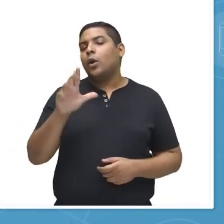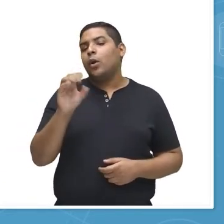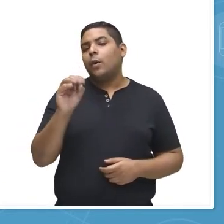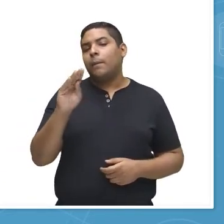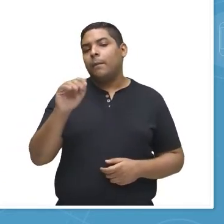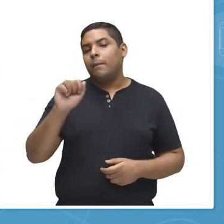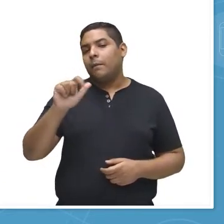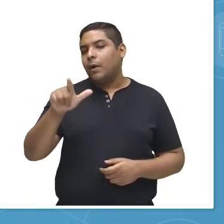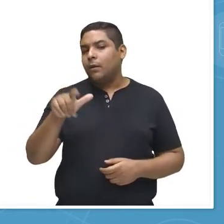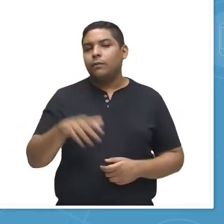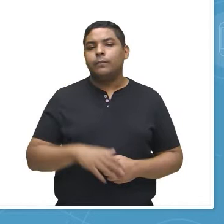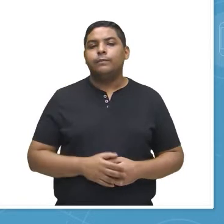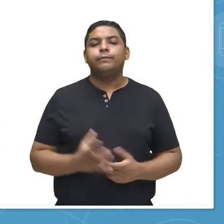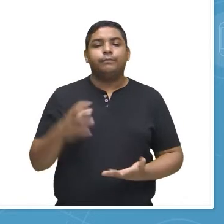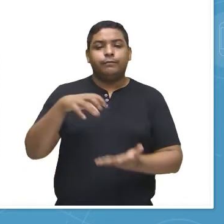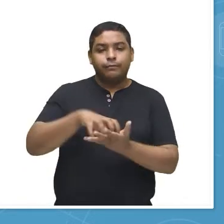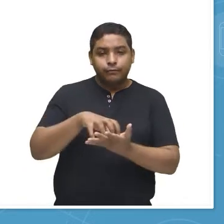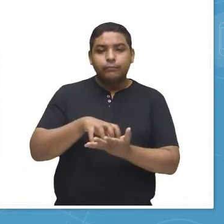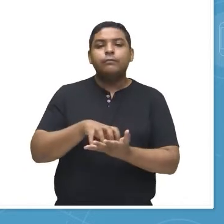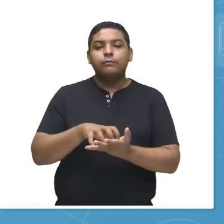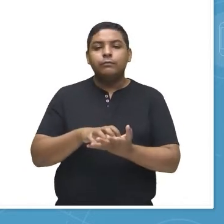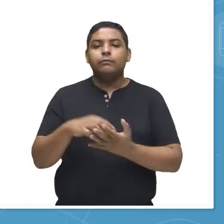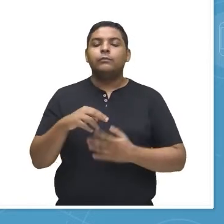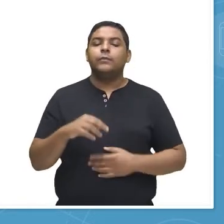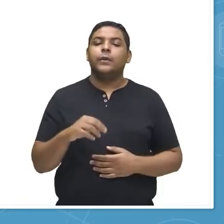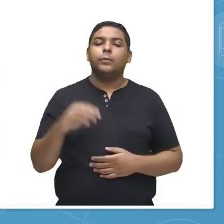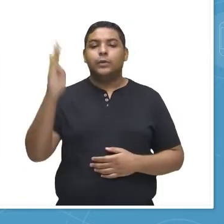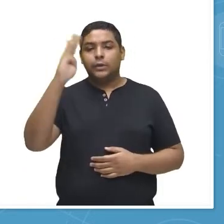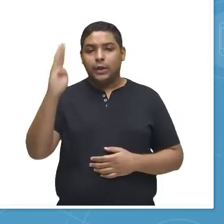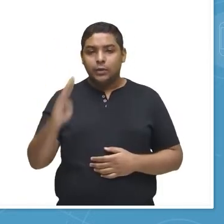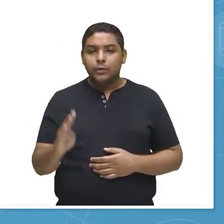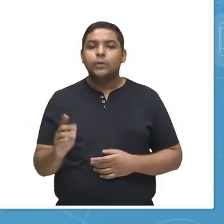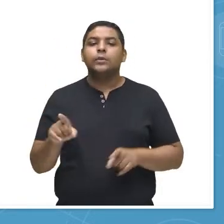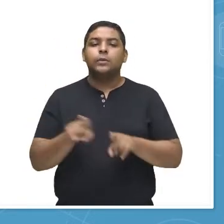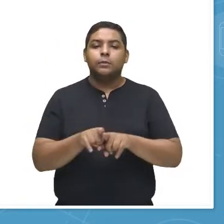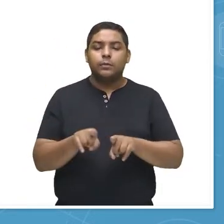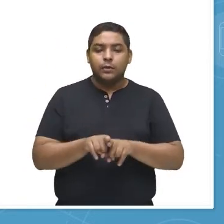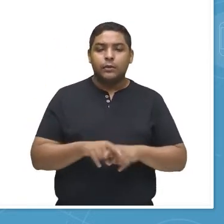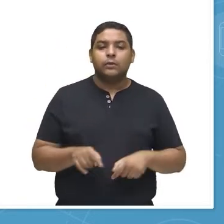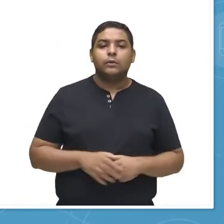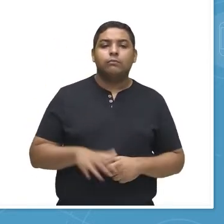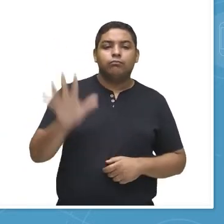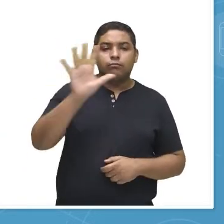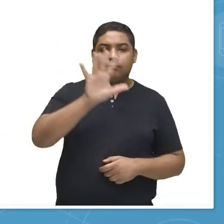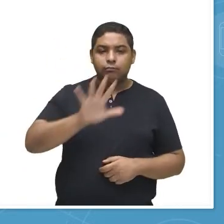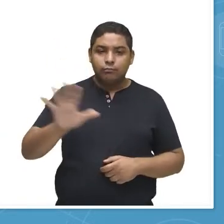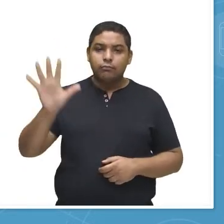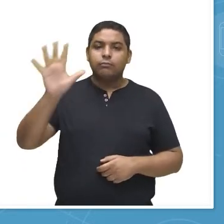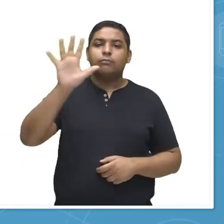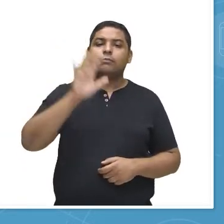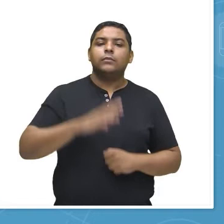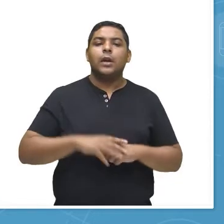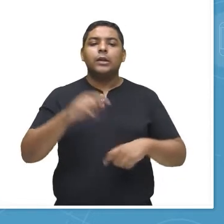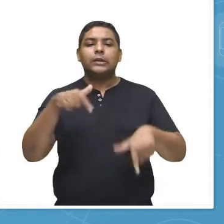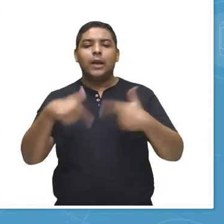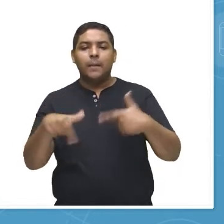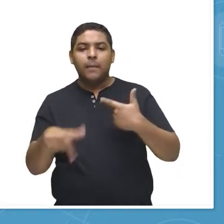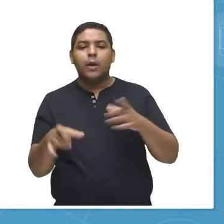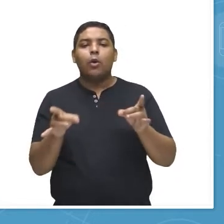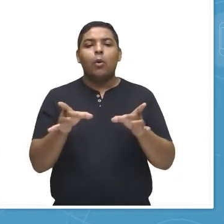São sede dos grupos de transnacionais, são polos de distribuidores de serviço, comércio